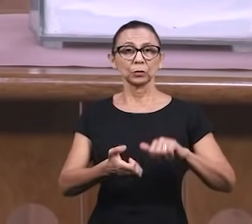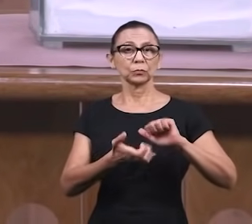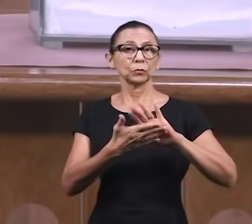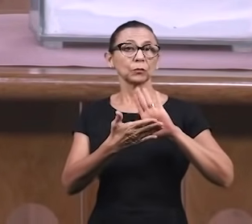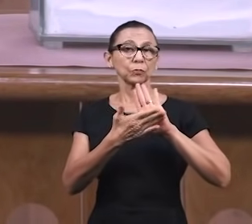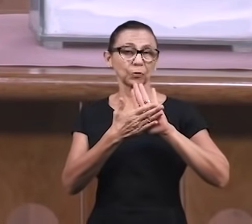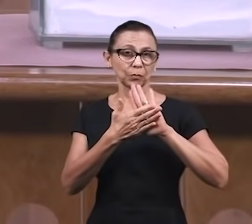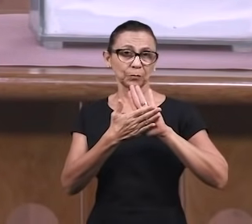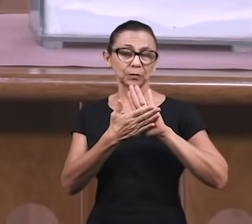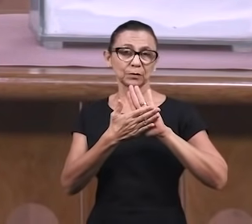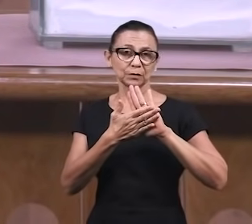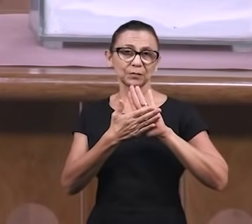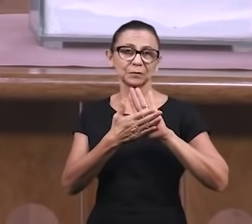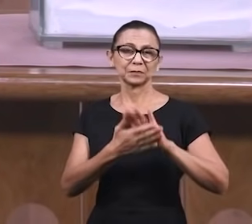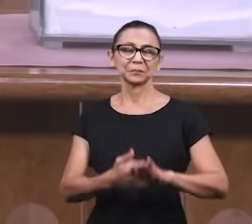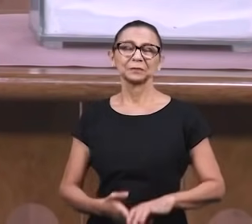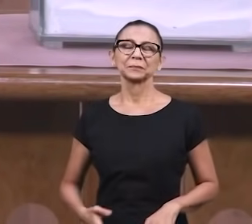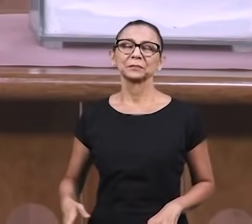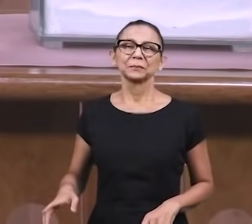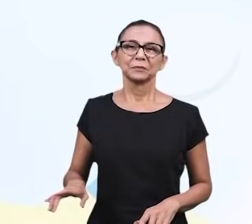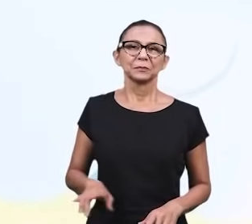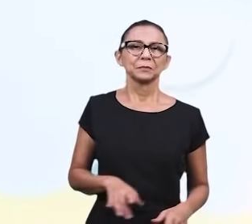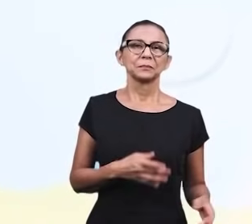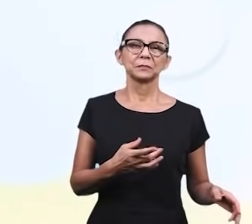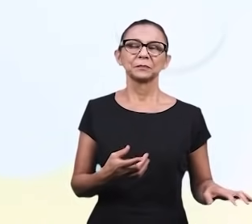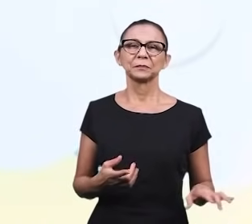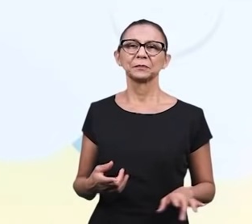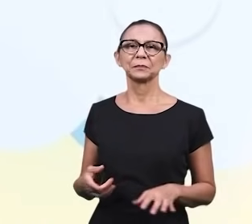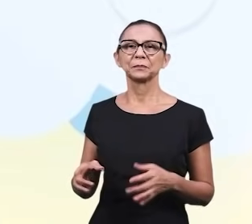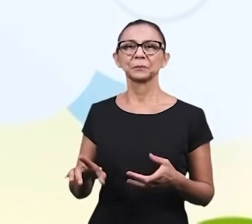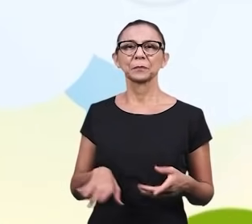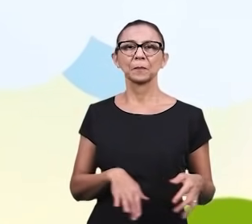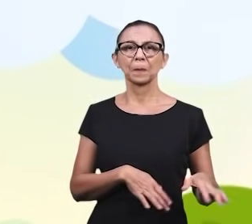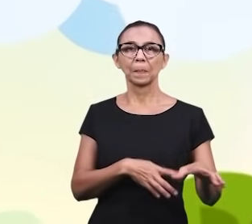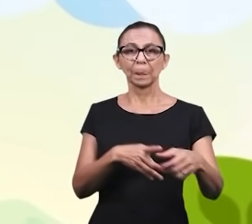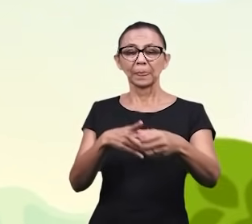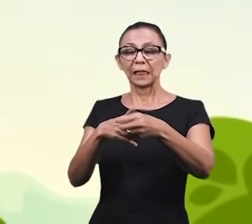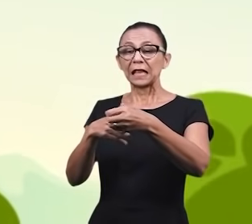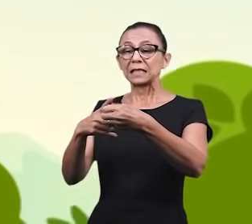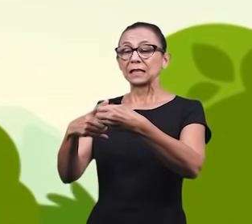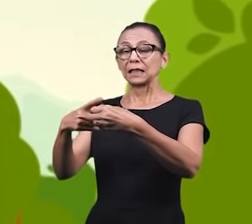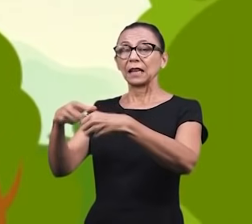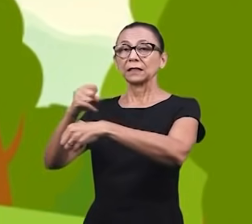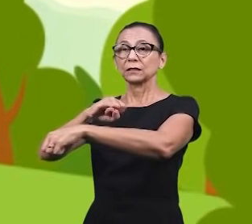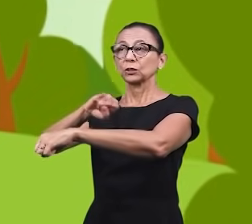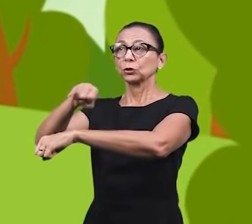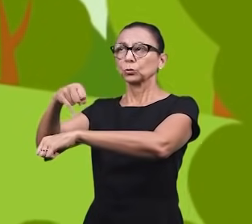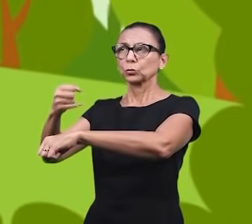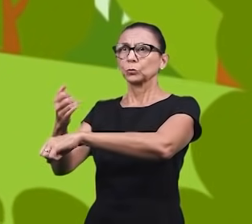louvor, vamos adorar ao Senhor com mais um hino agora. Jerusalém.